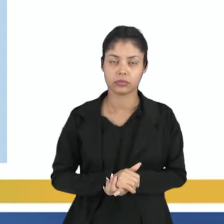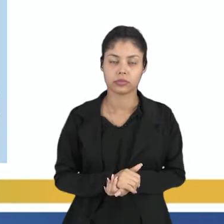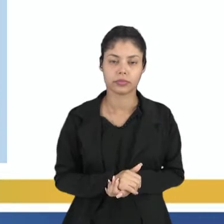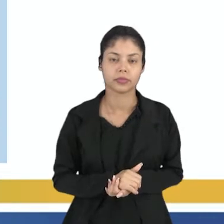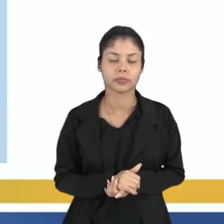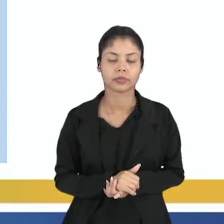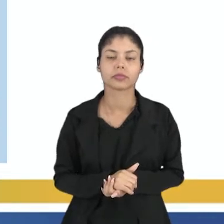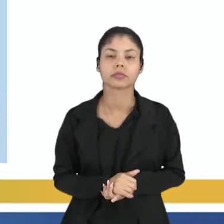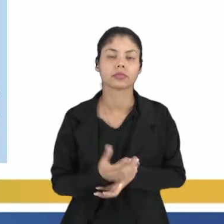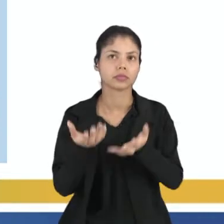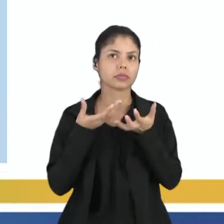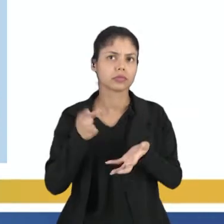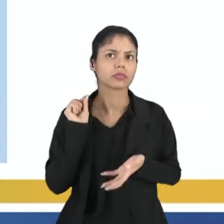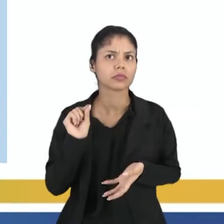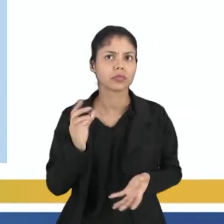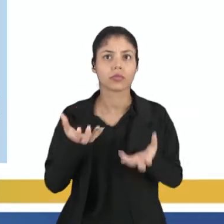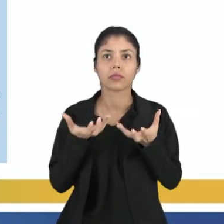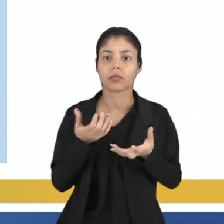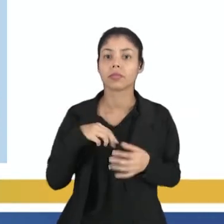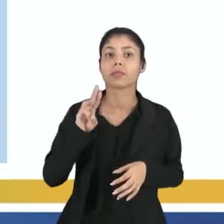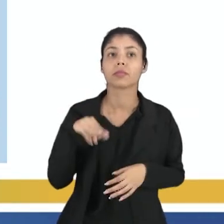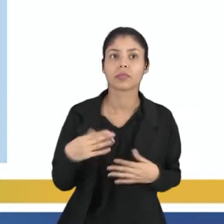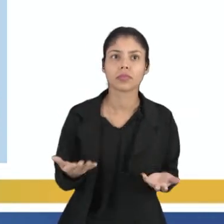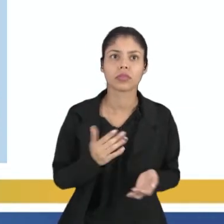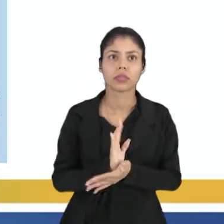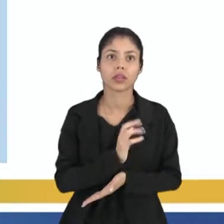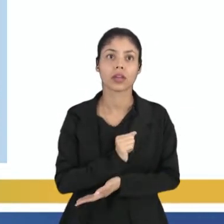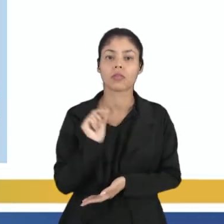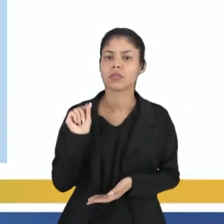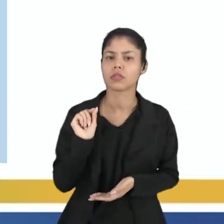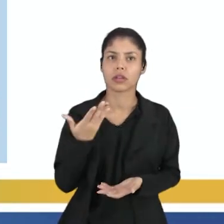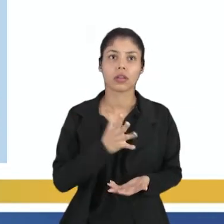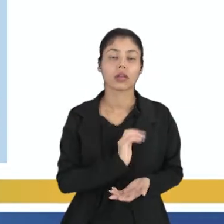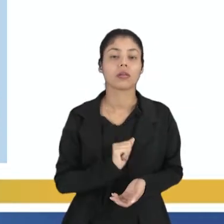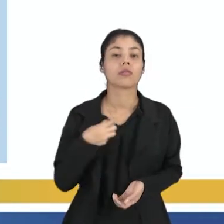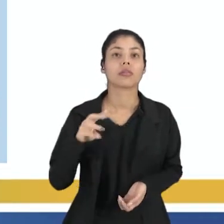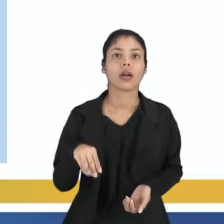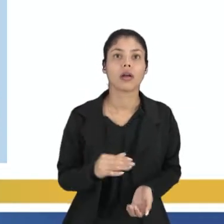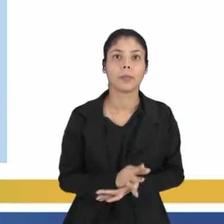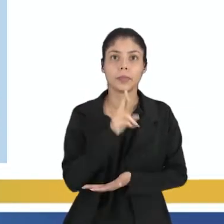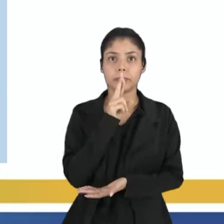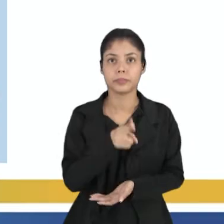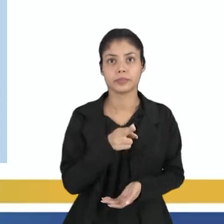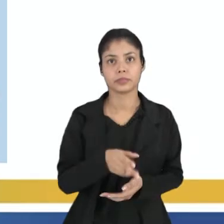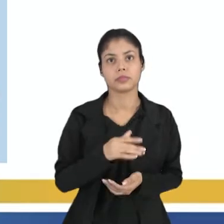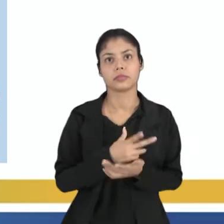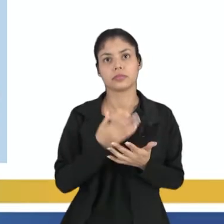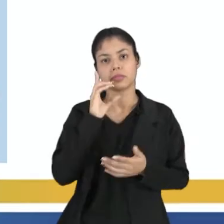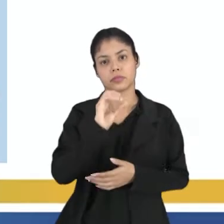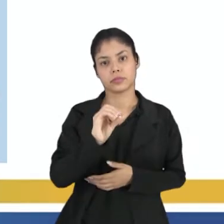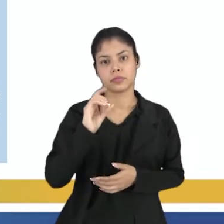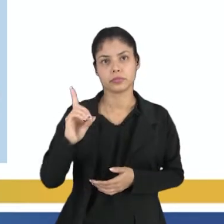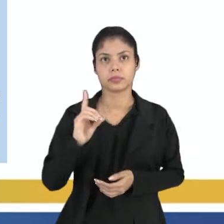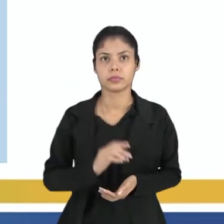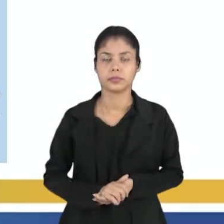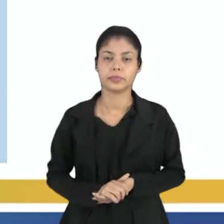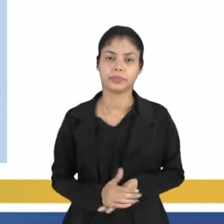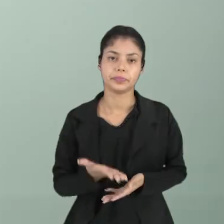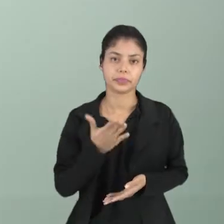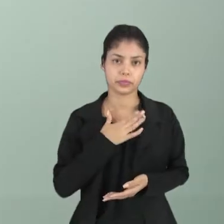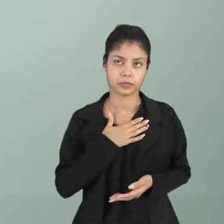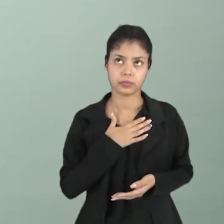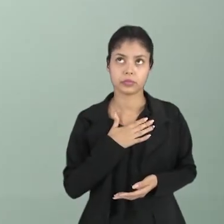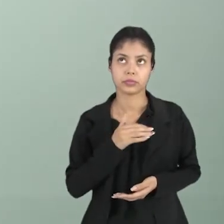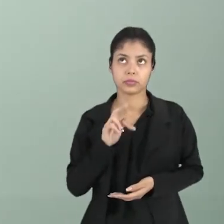para eles. Quero o quê? Quero quem? Amo o quê? Amo quem? As respostas serão os objetos diretos. A